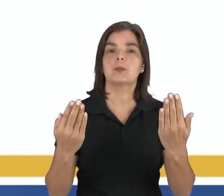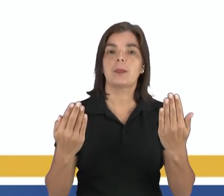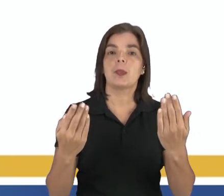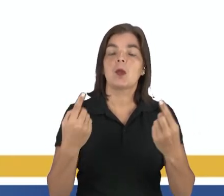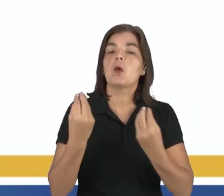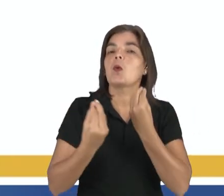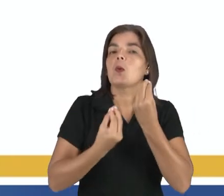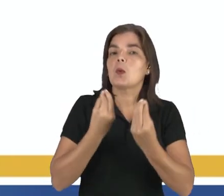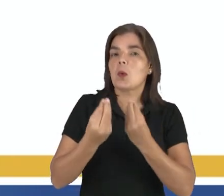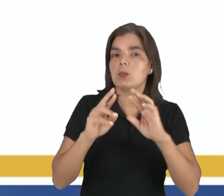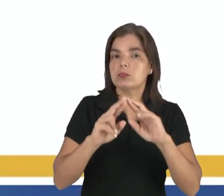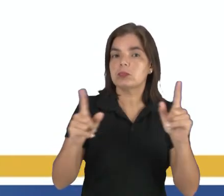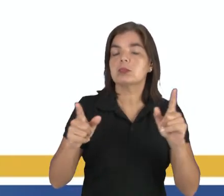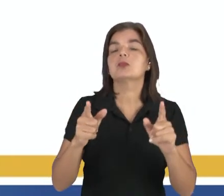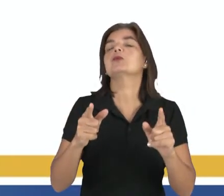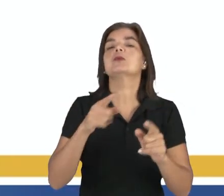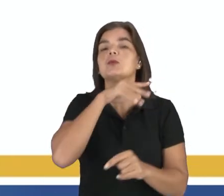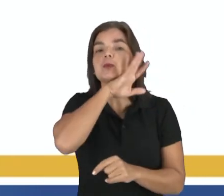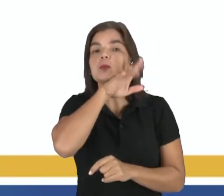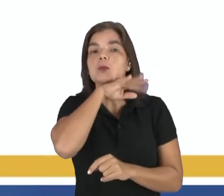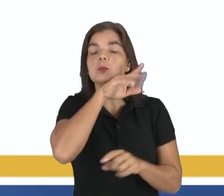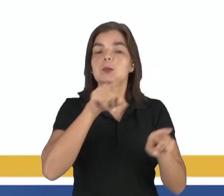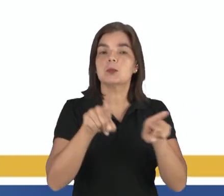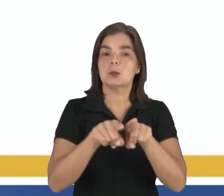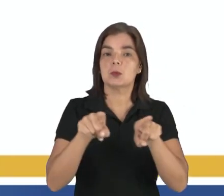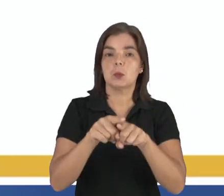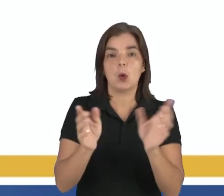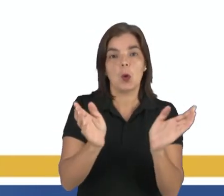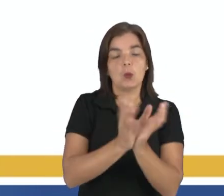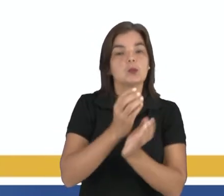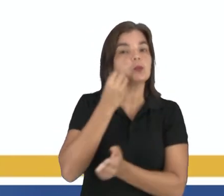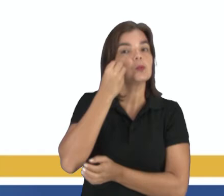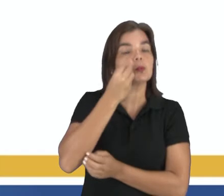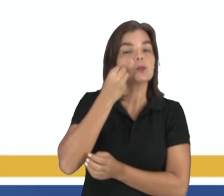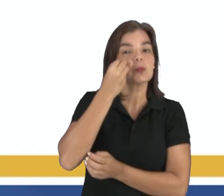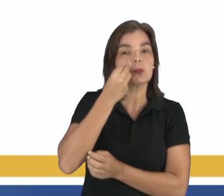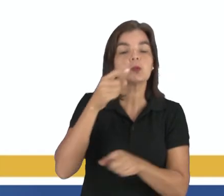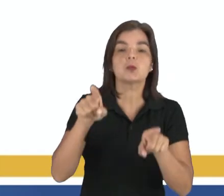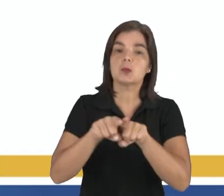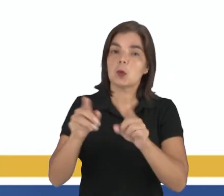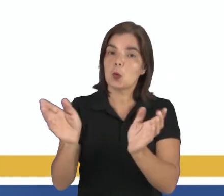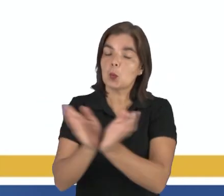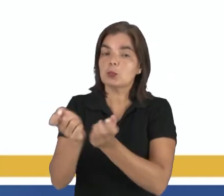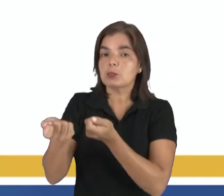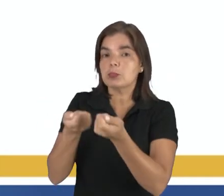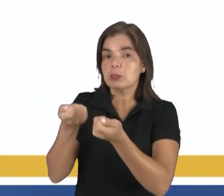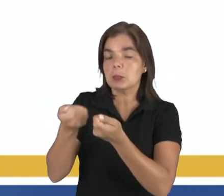as situações desses diferentes animais do grupo experimental e do grupo